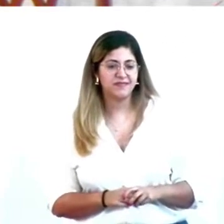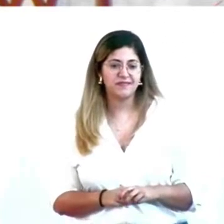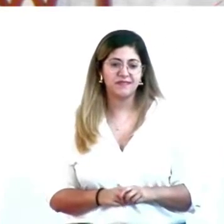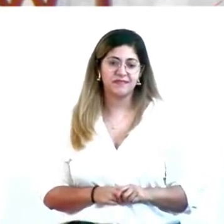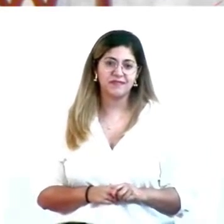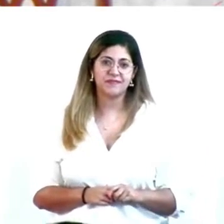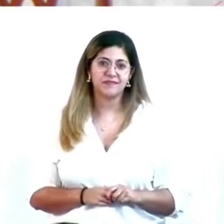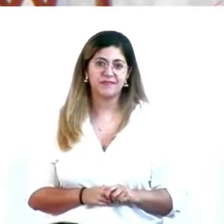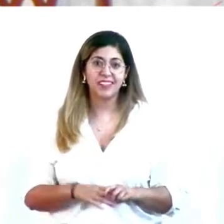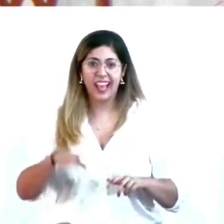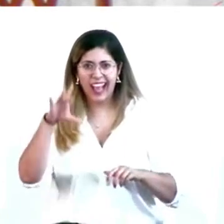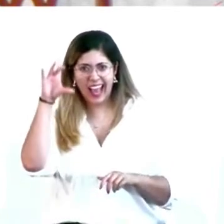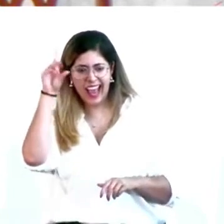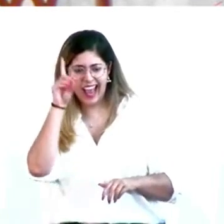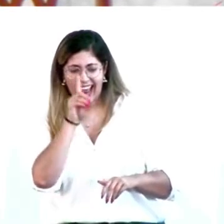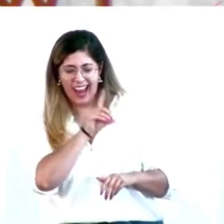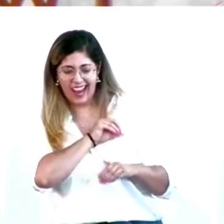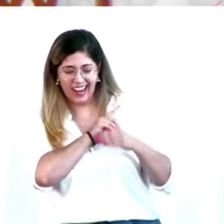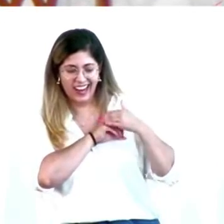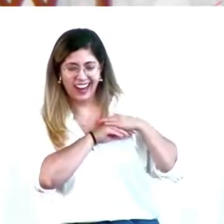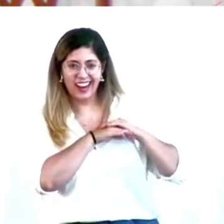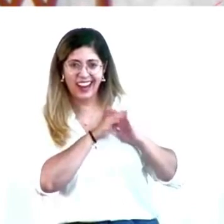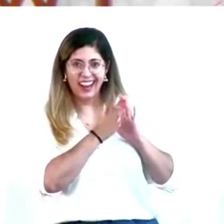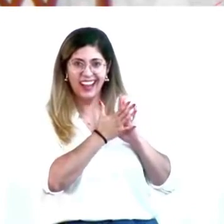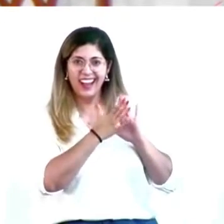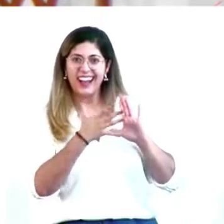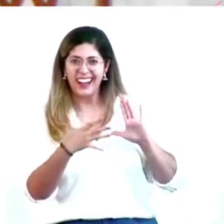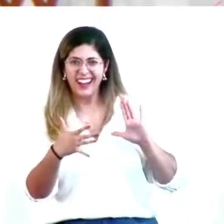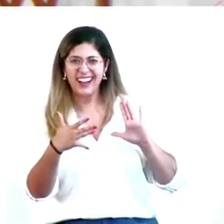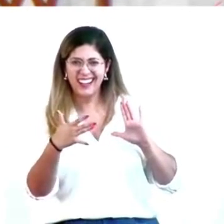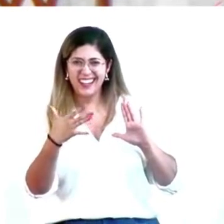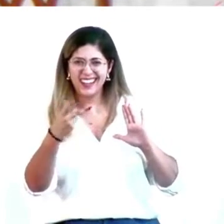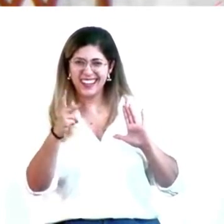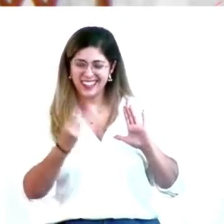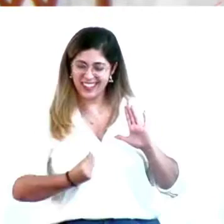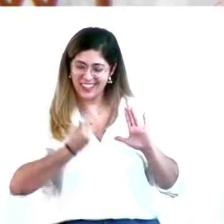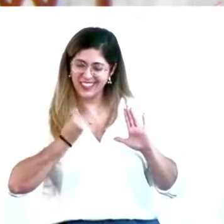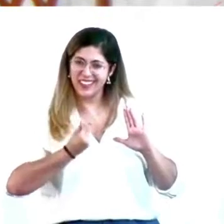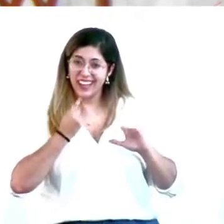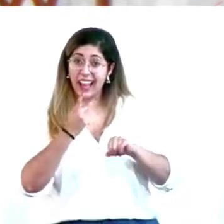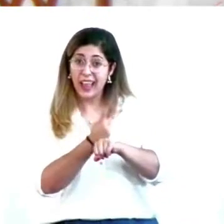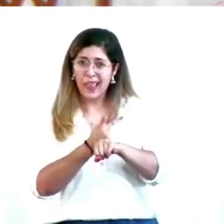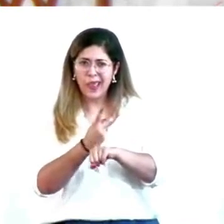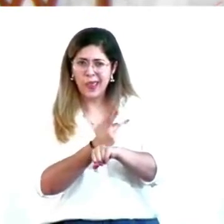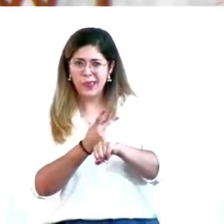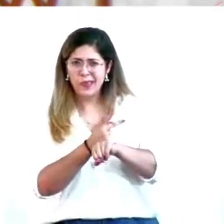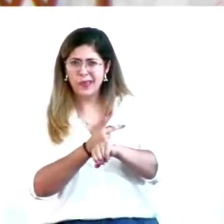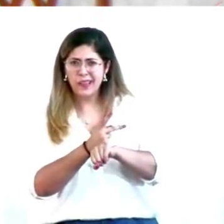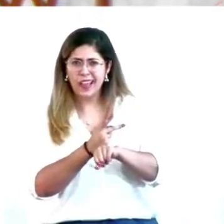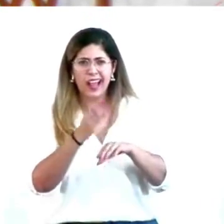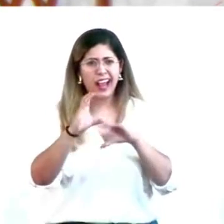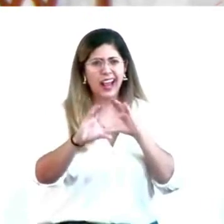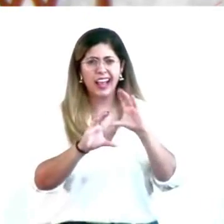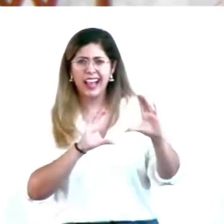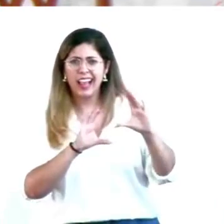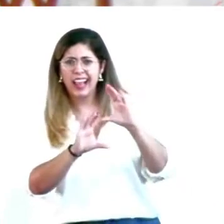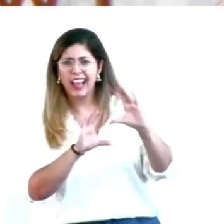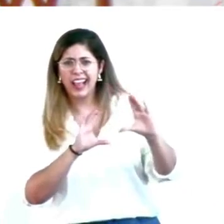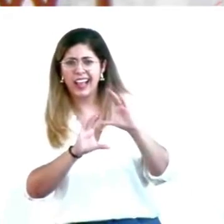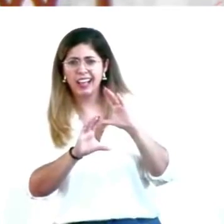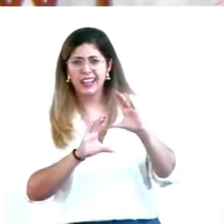É Deus que você vai brilhar nos seus atos, na sua busca, na sua relação com a sua namorada, com